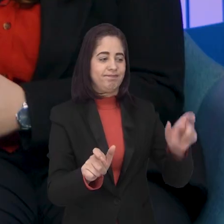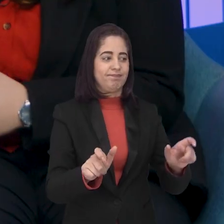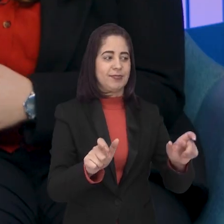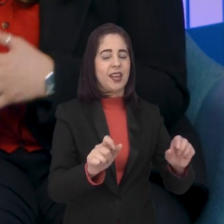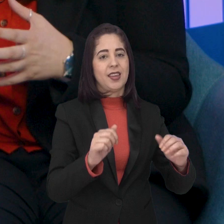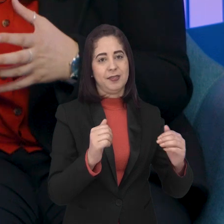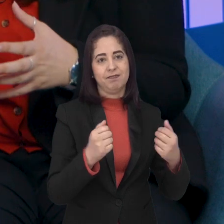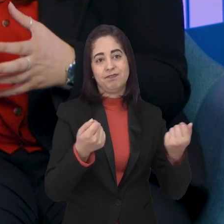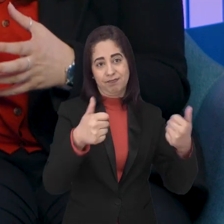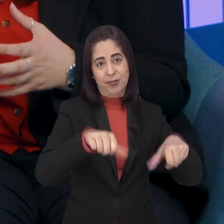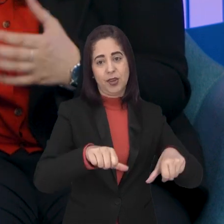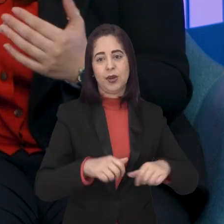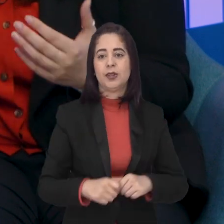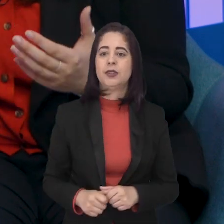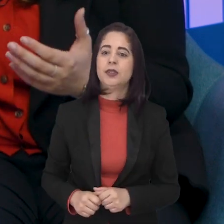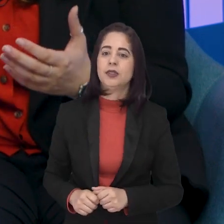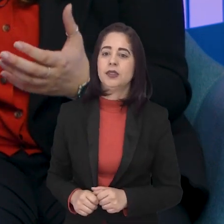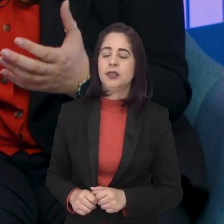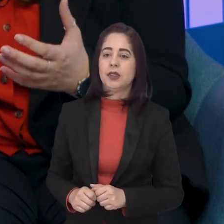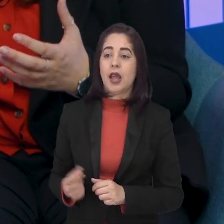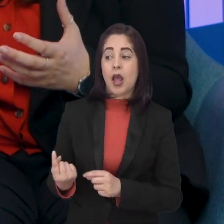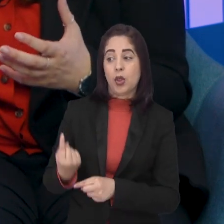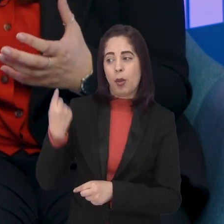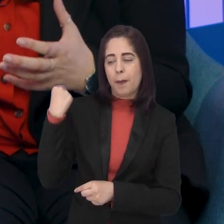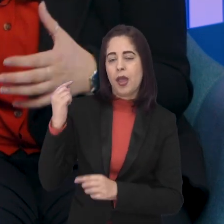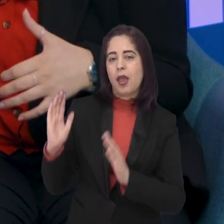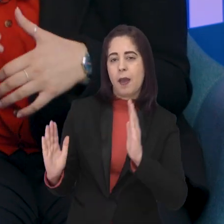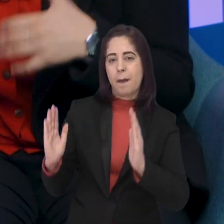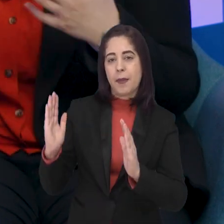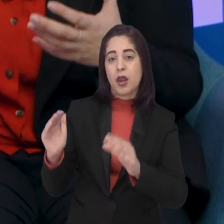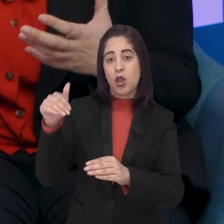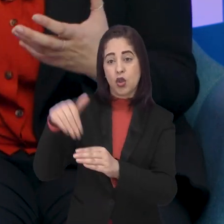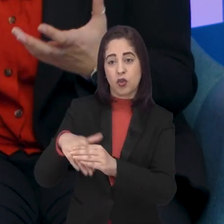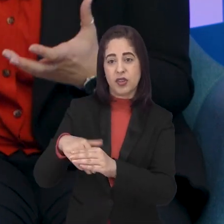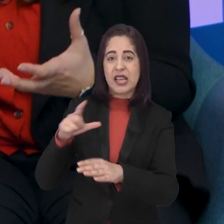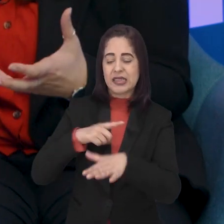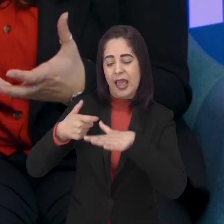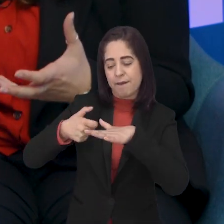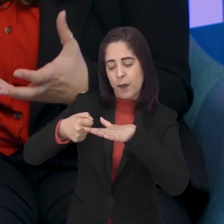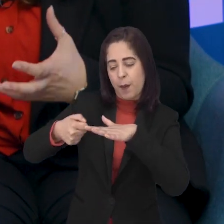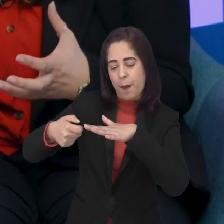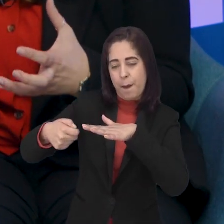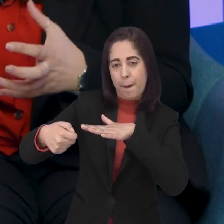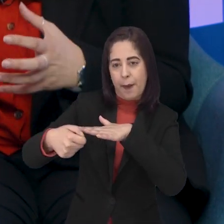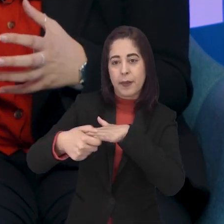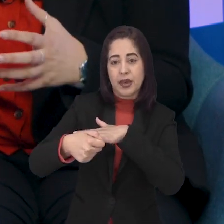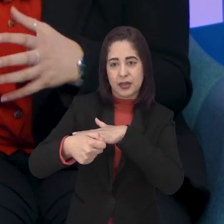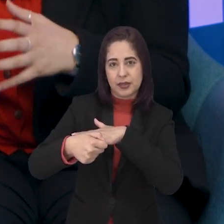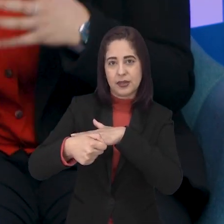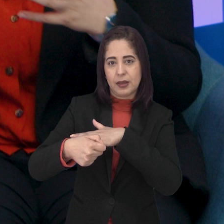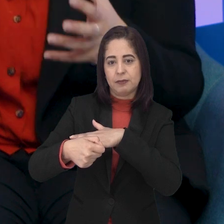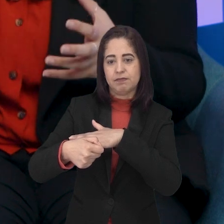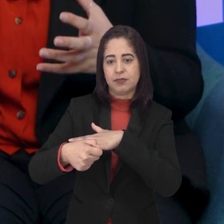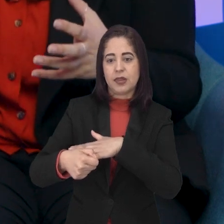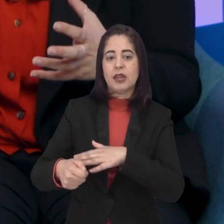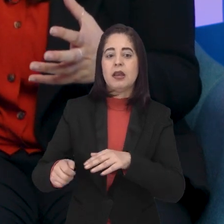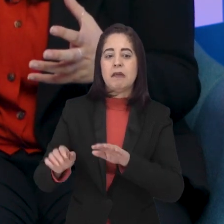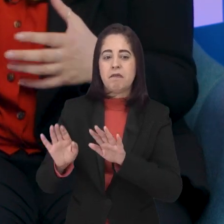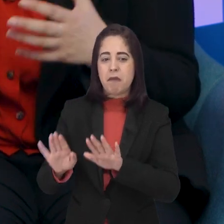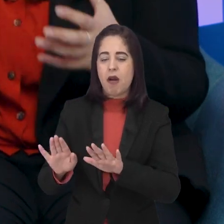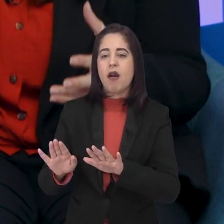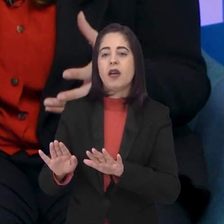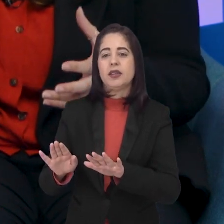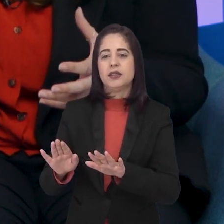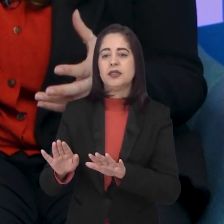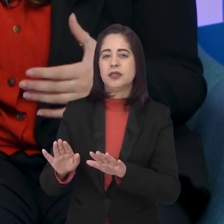beneficiada. E a gente viveu nas últimas eleições, né, a época das fake news. A gente ainda está nessa época, mas acho que o grande termo das eleições,